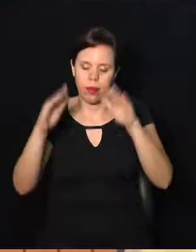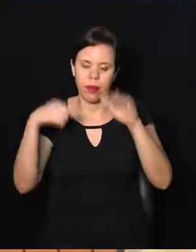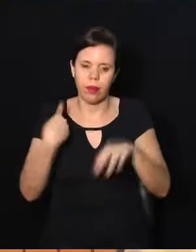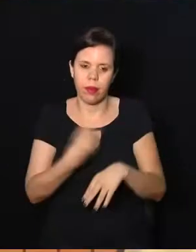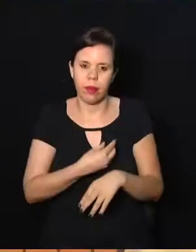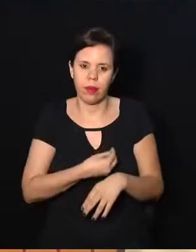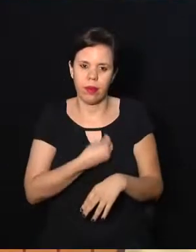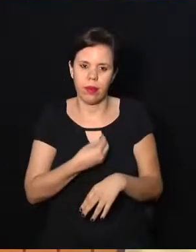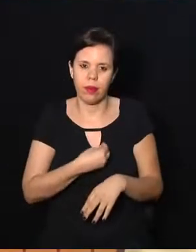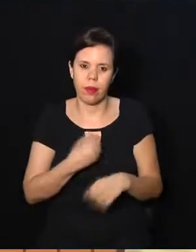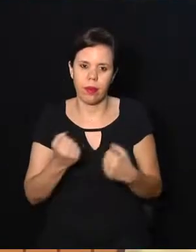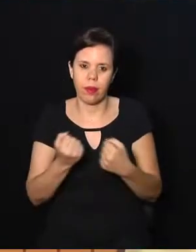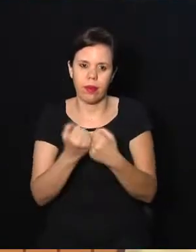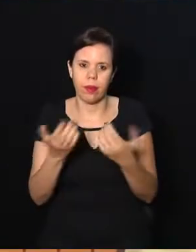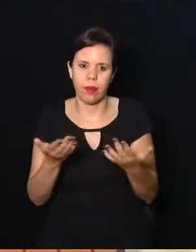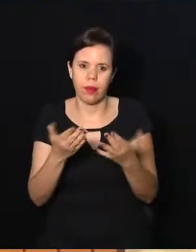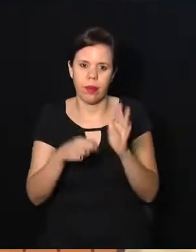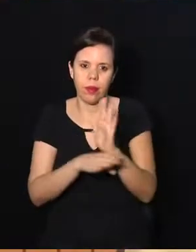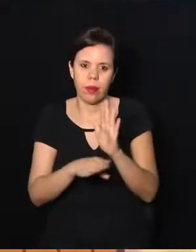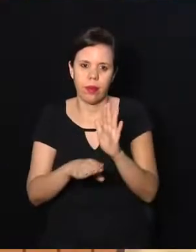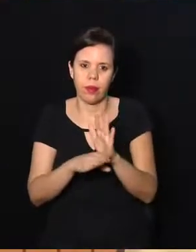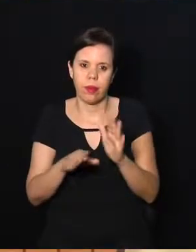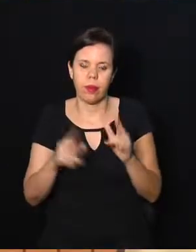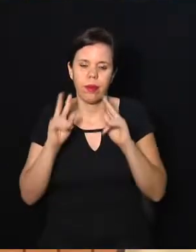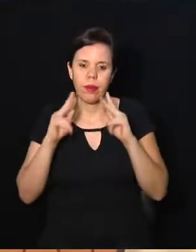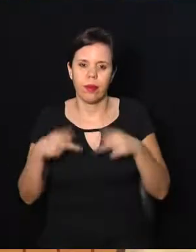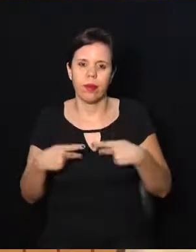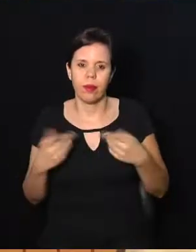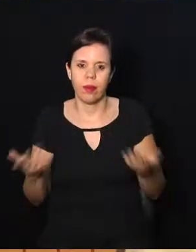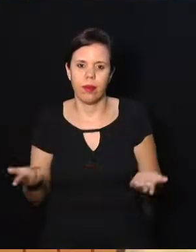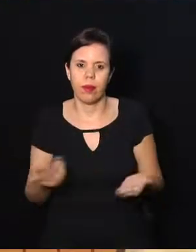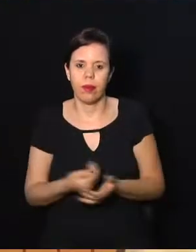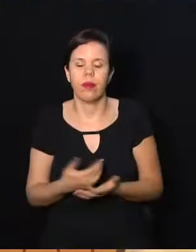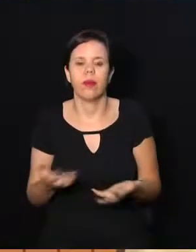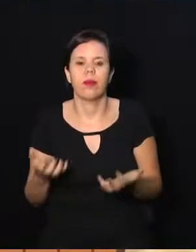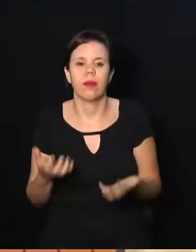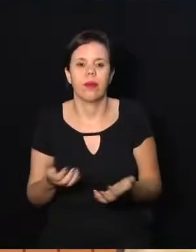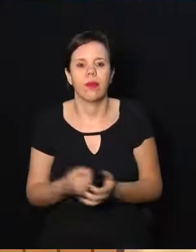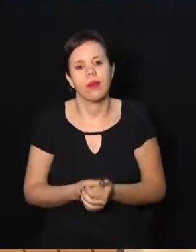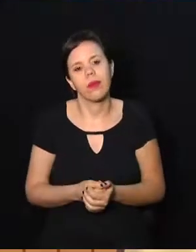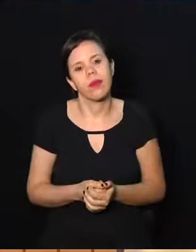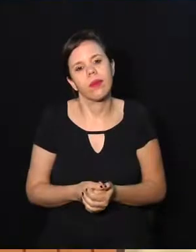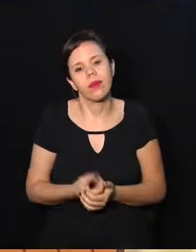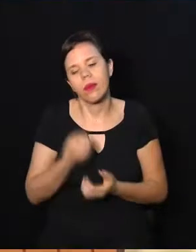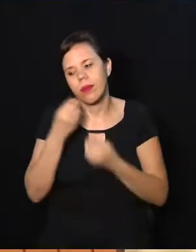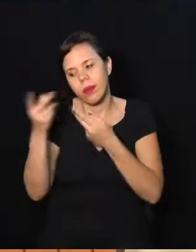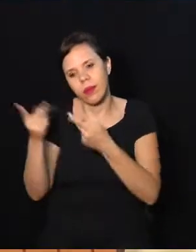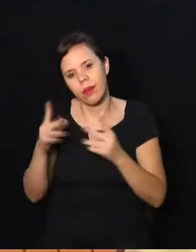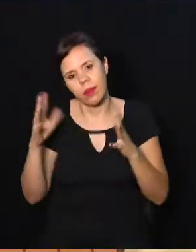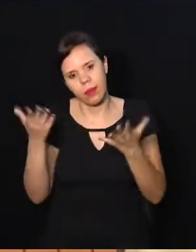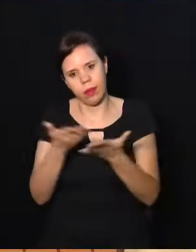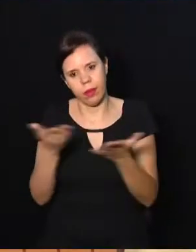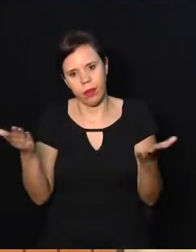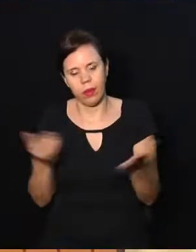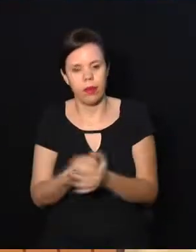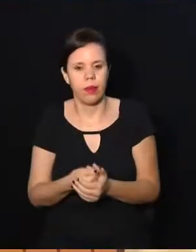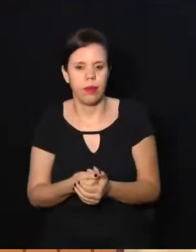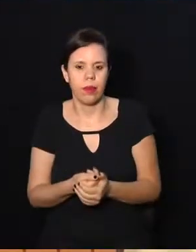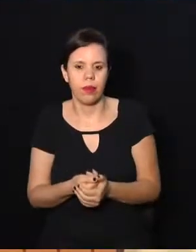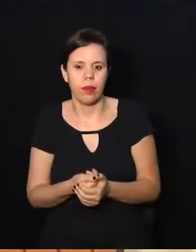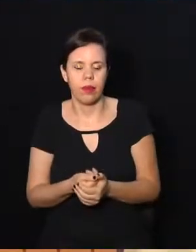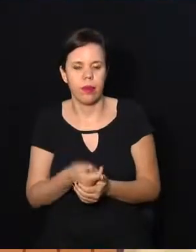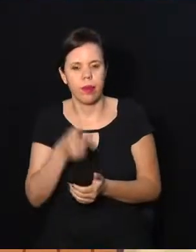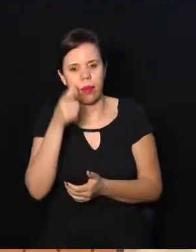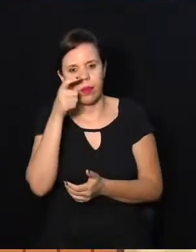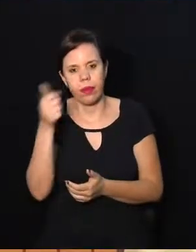nosso sustento enquanto ser humano. Então, quero aqui dar as boas-vindas a todos, e eu vou